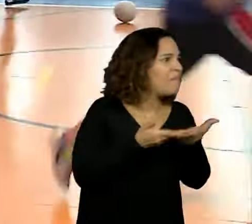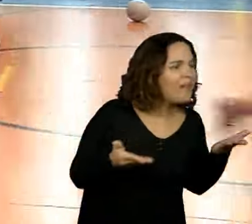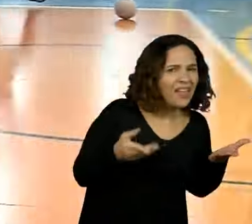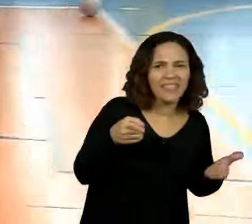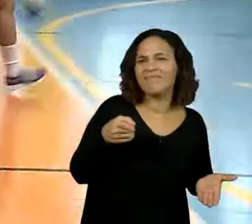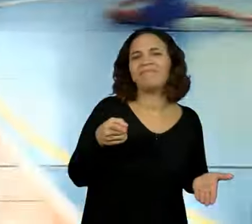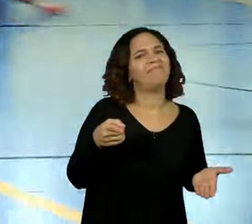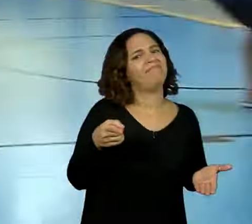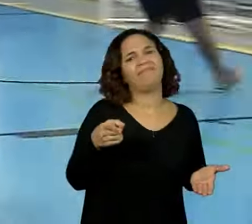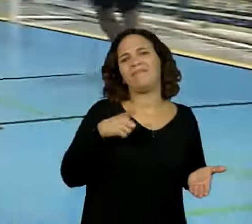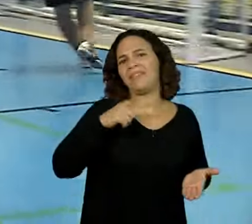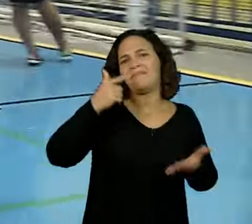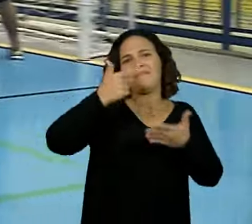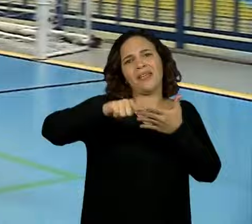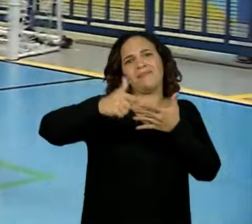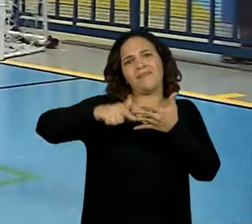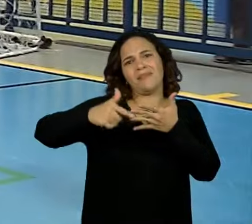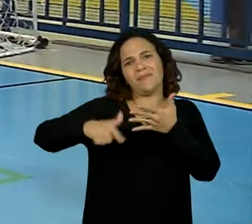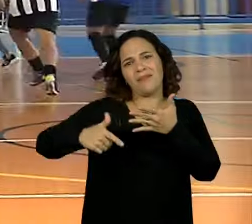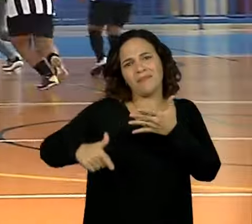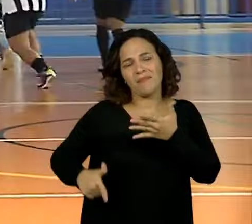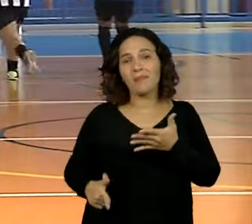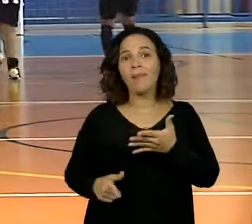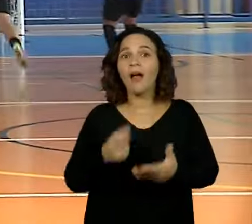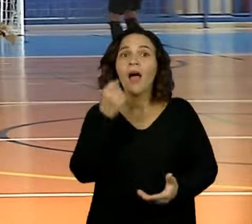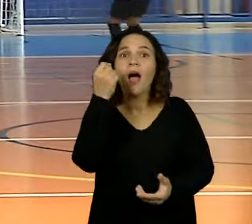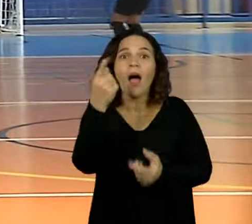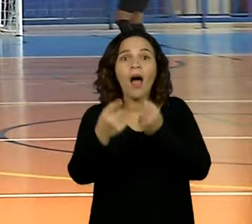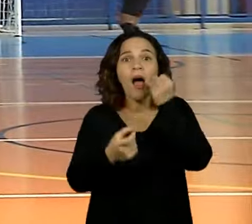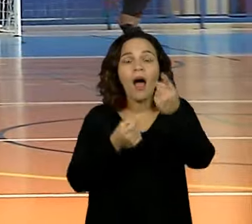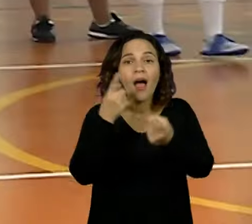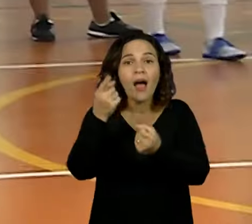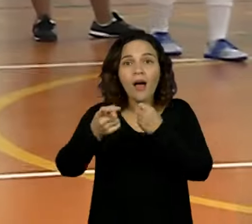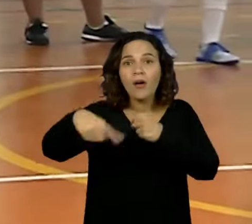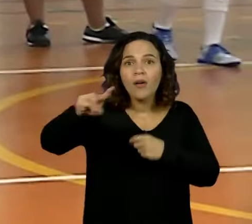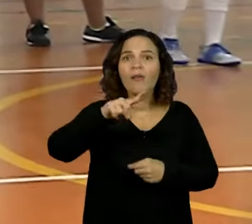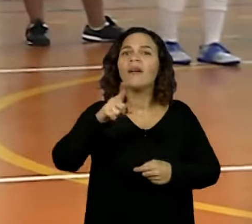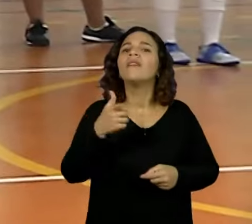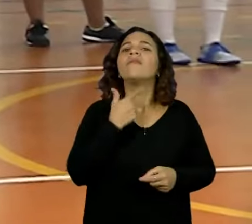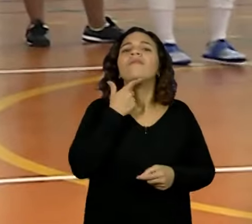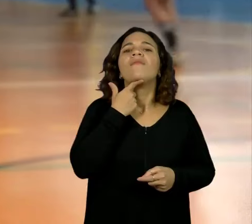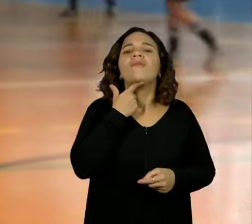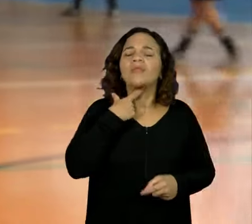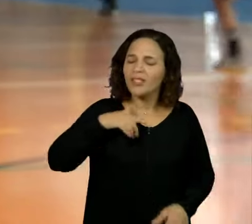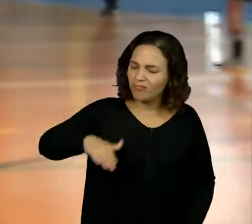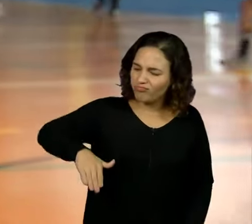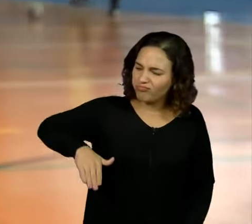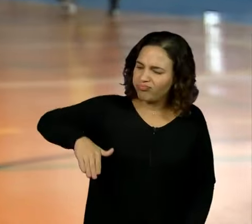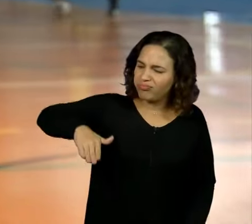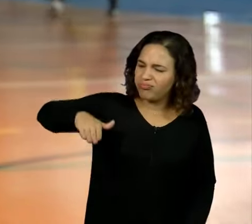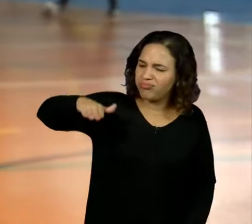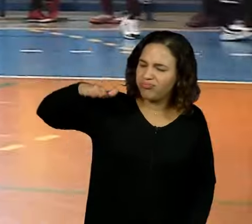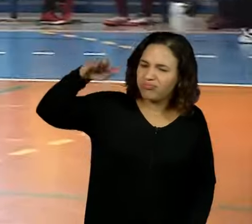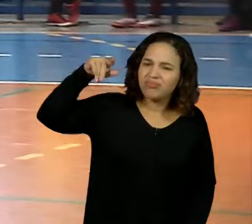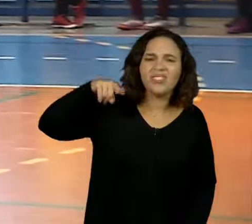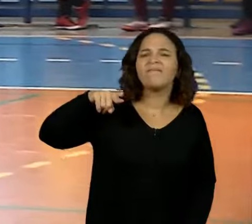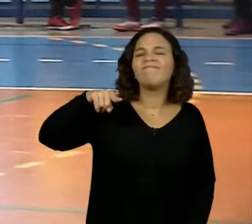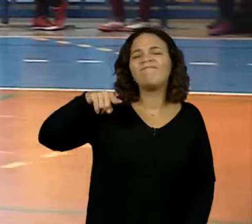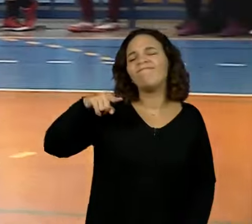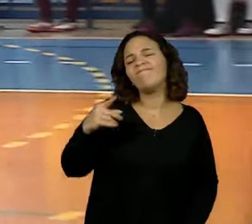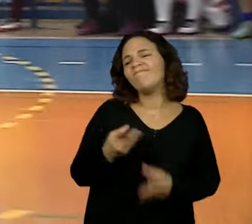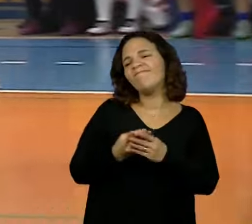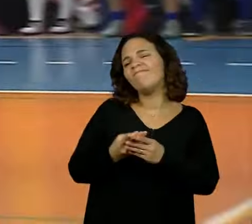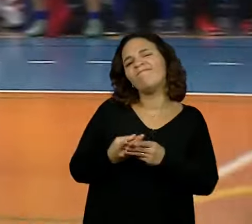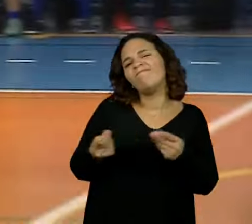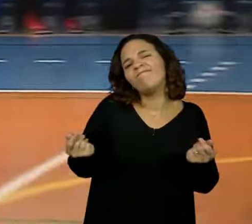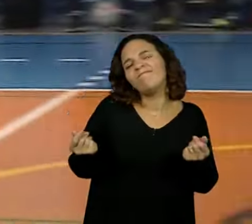O futsal está desengavetando desejos de muitas jogadoras. Um exemplo disso é a Patrícia. Ela descobriu